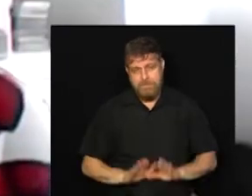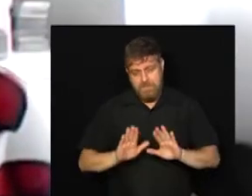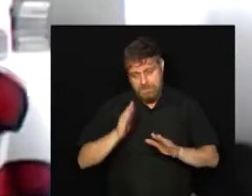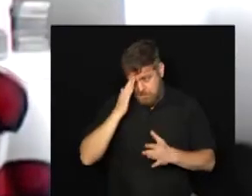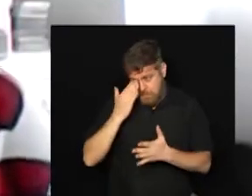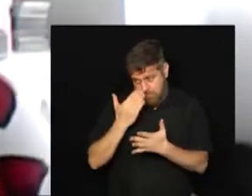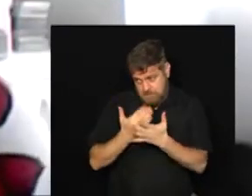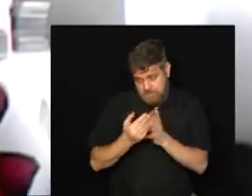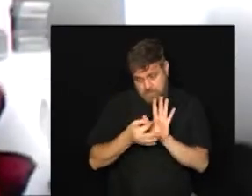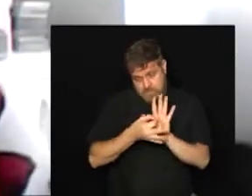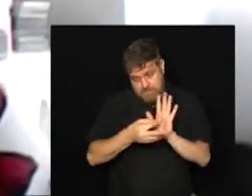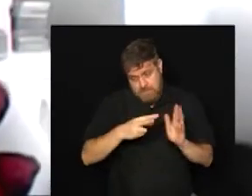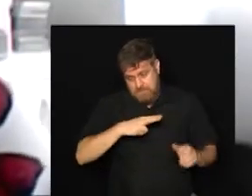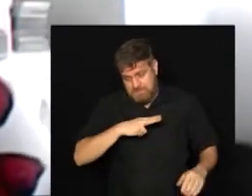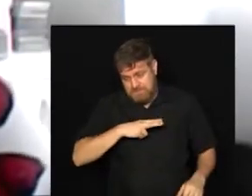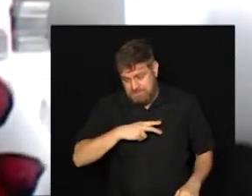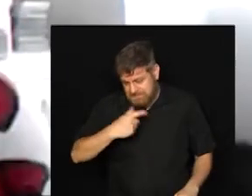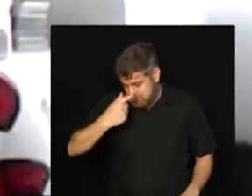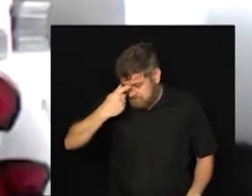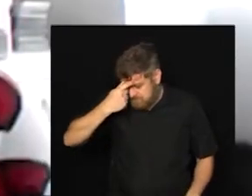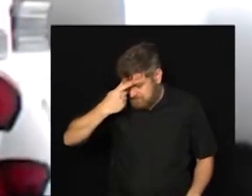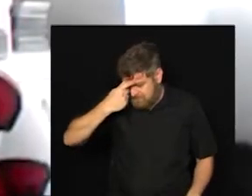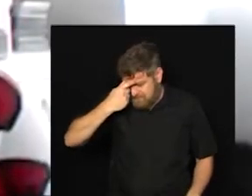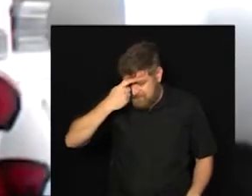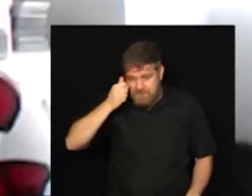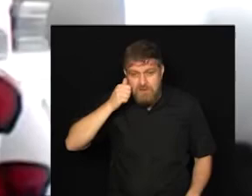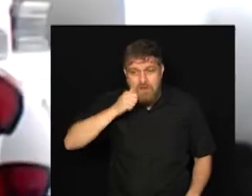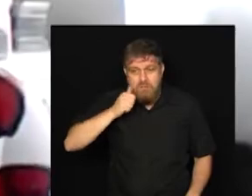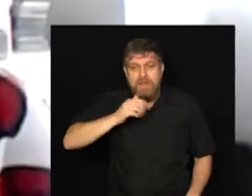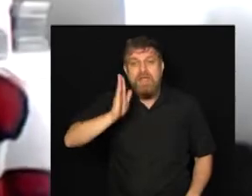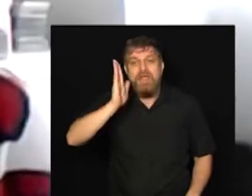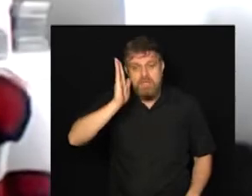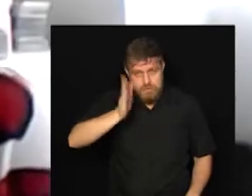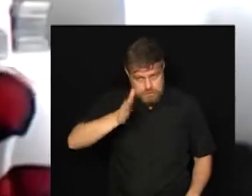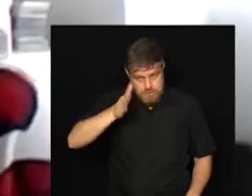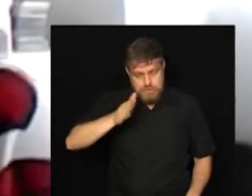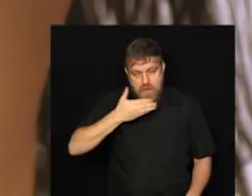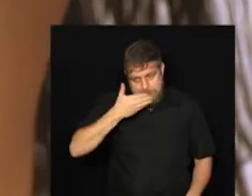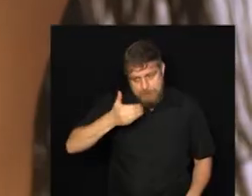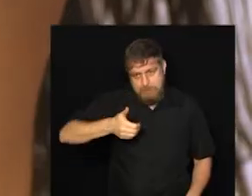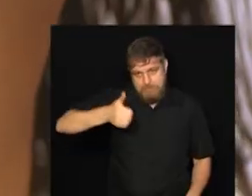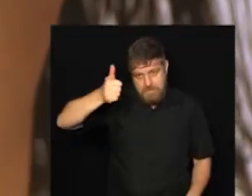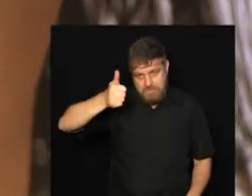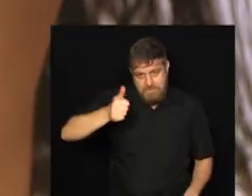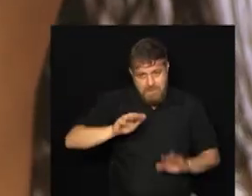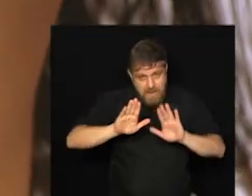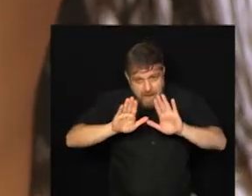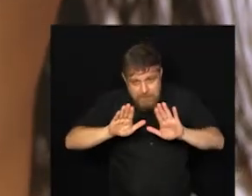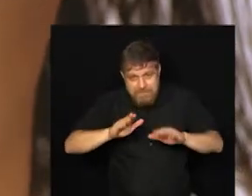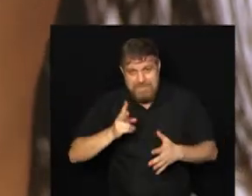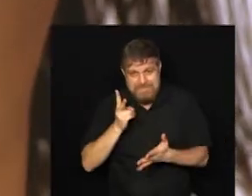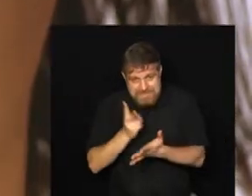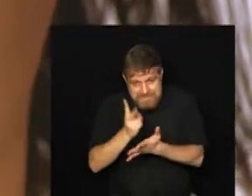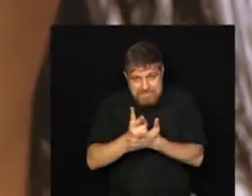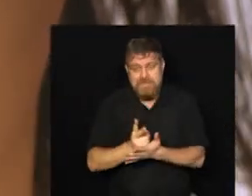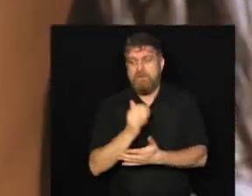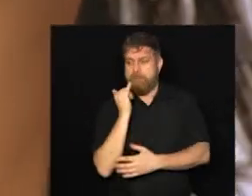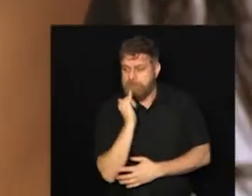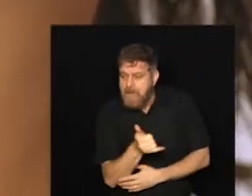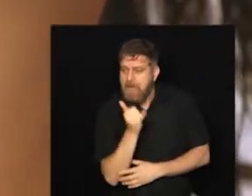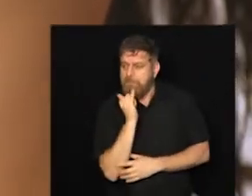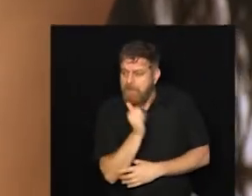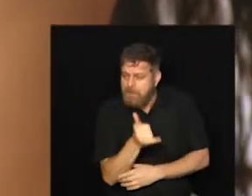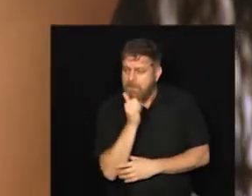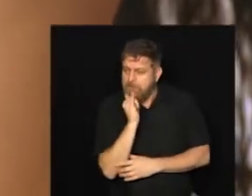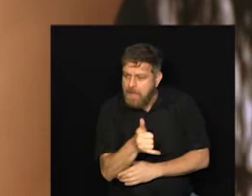Eu acredito que a conscientização da mulher já houve bastante, embora nós temos que estar sempre falando,